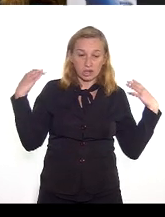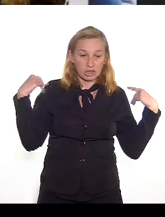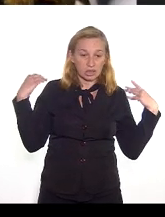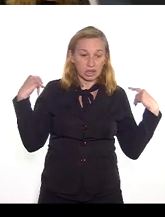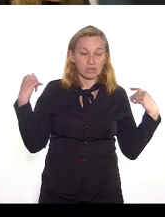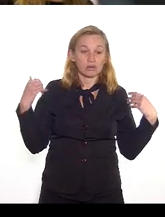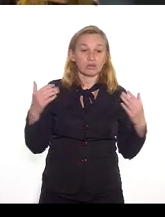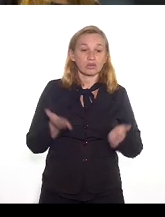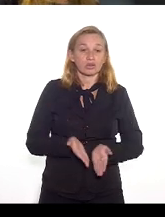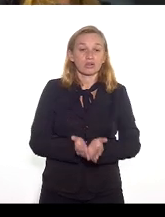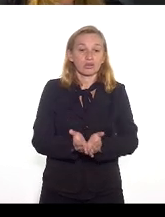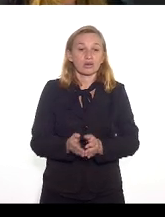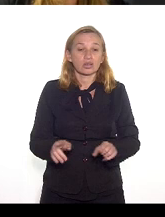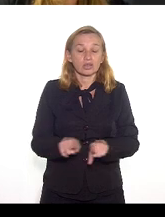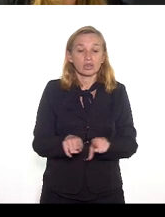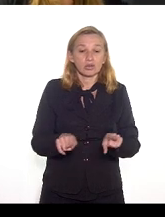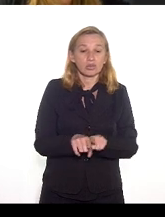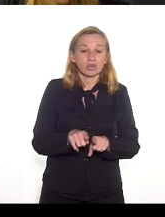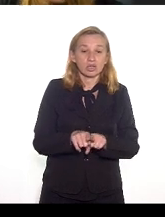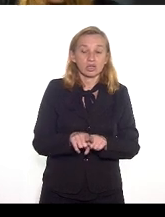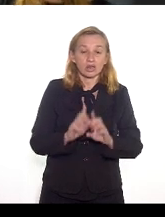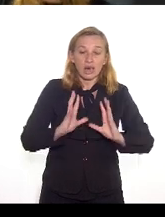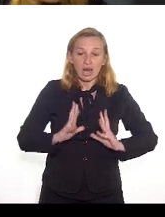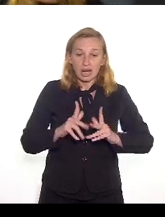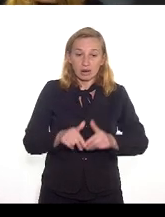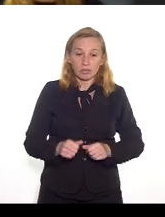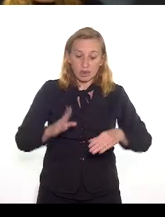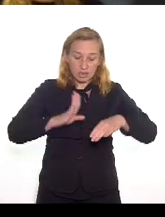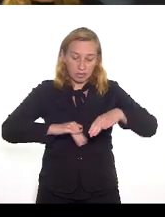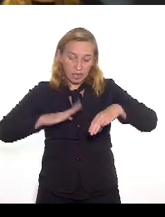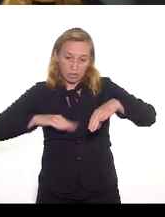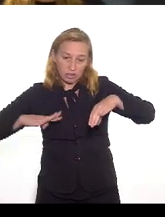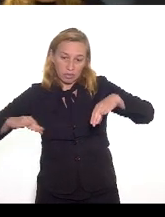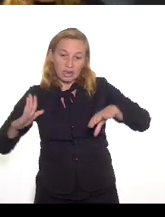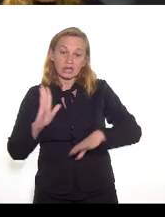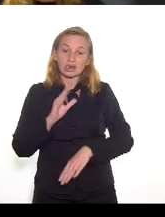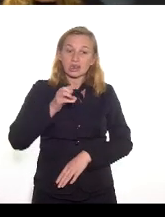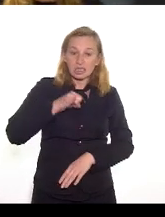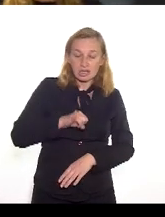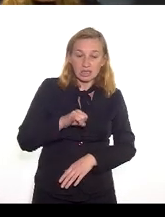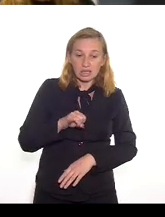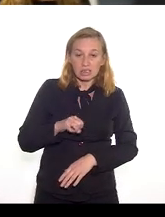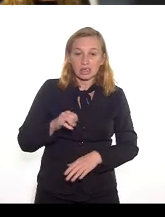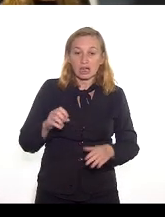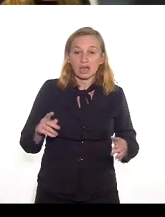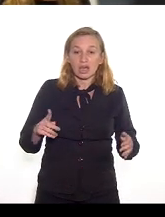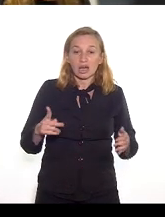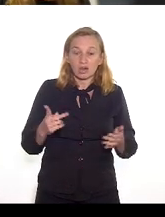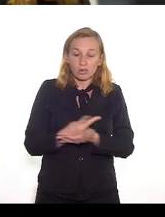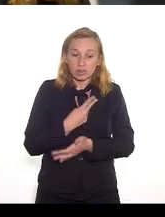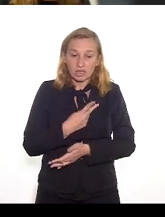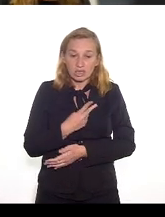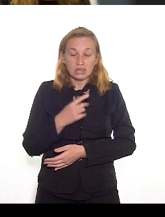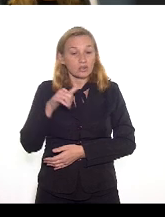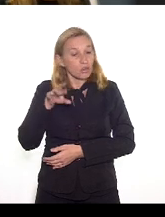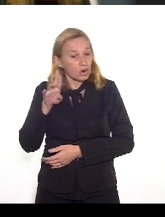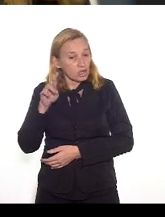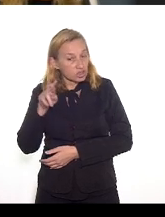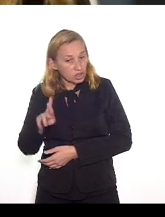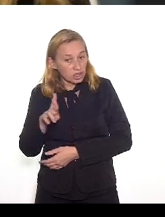termos do Rio de Janeiro, a questão da despoluição da Baía de Guanabara, se isso está também no radar do cluster, né?